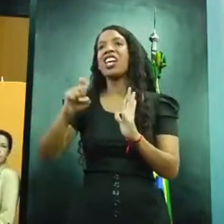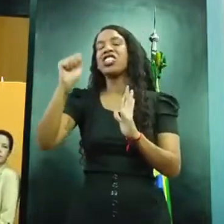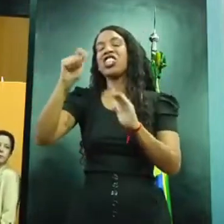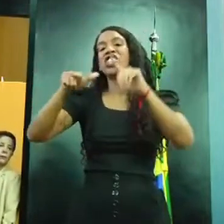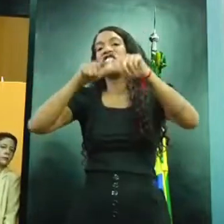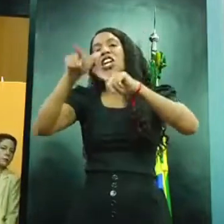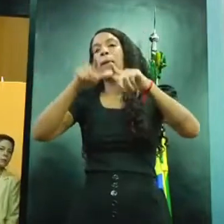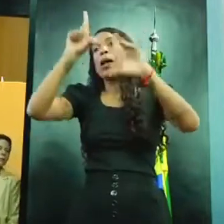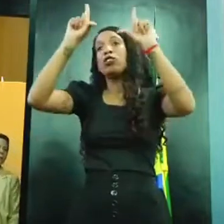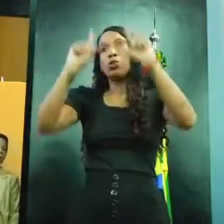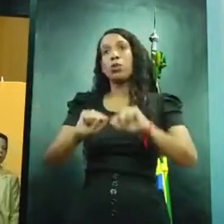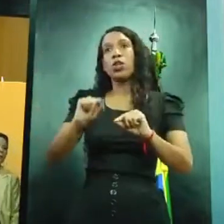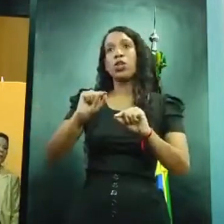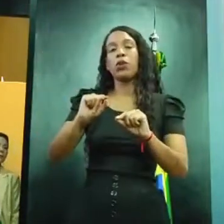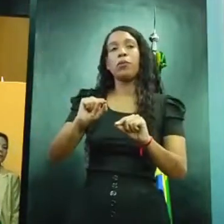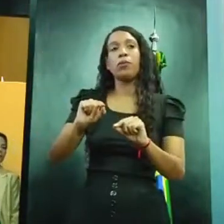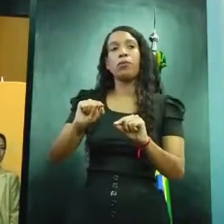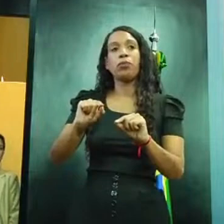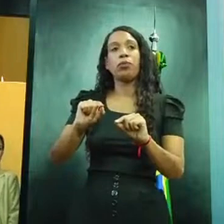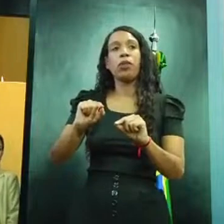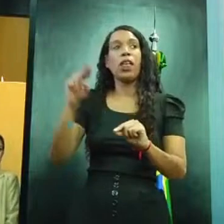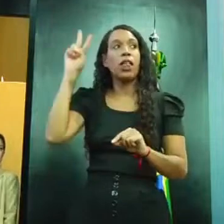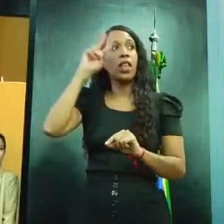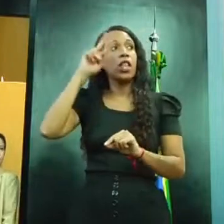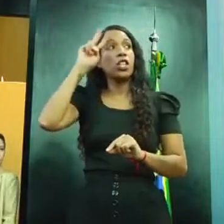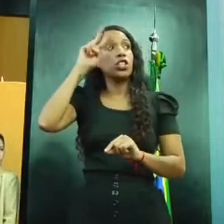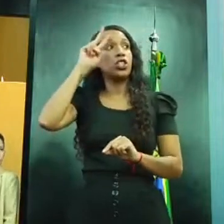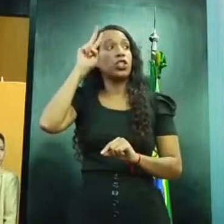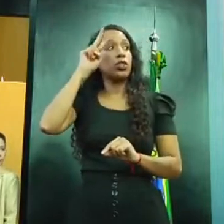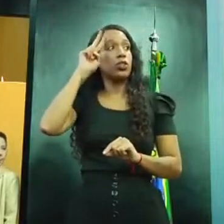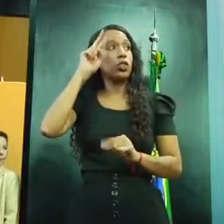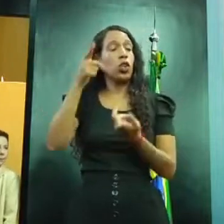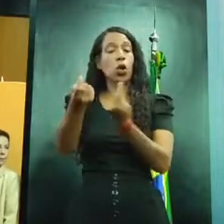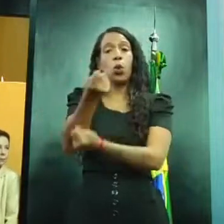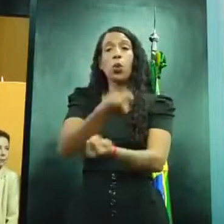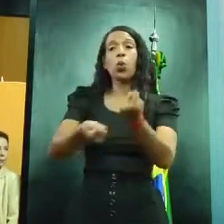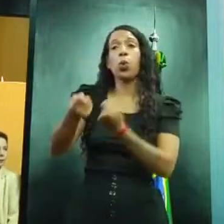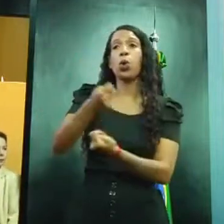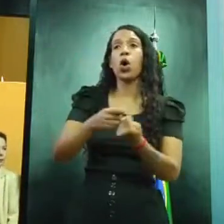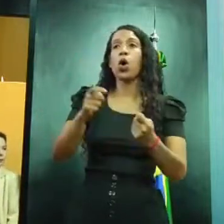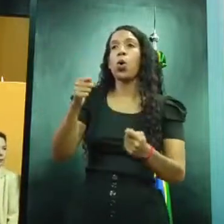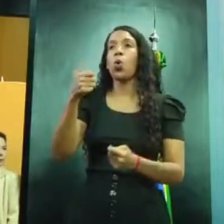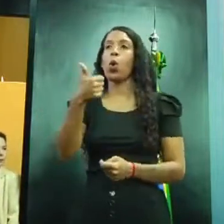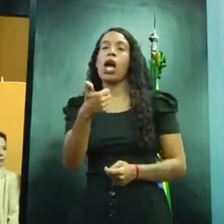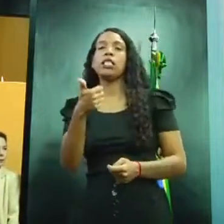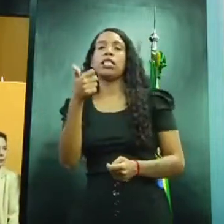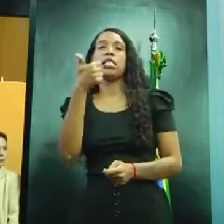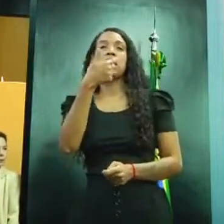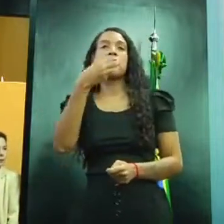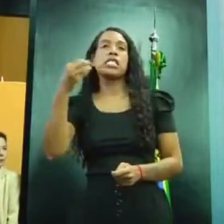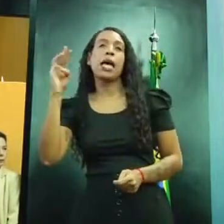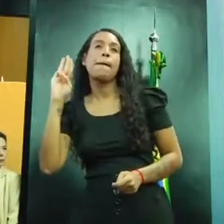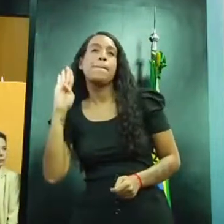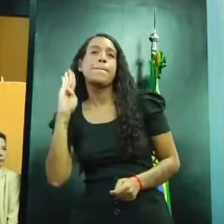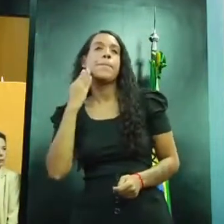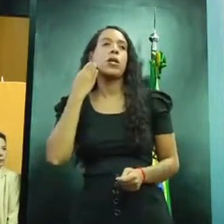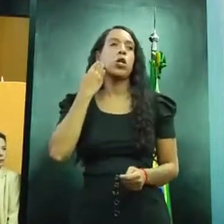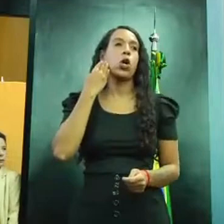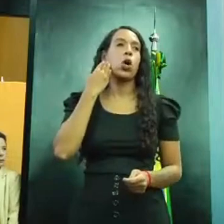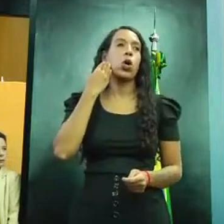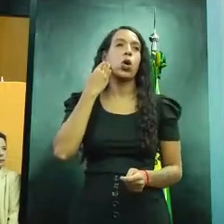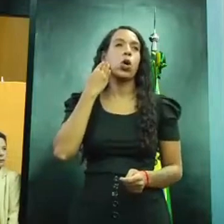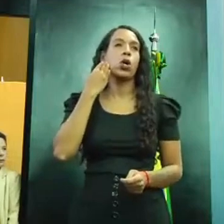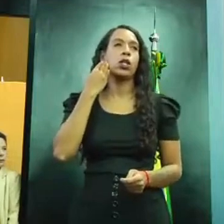9 anos, recorde histórico do superávit comercial batendo quase 100 bilhões de dólares, reservas